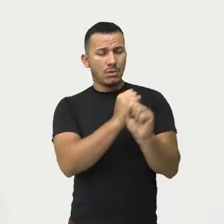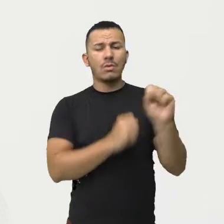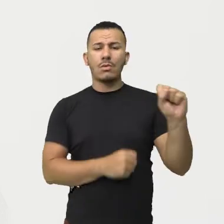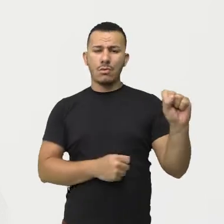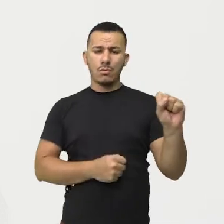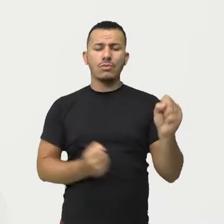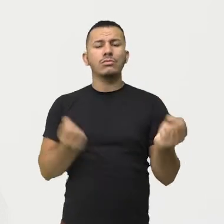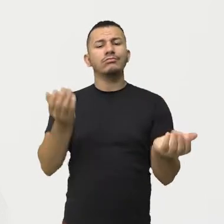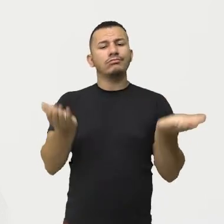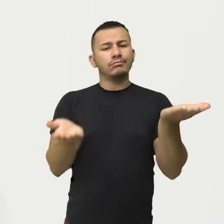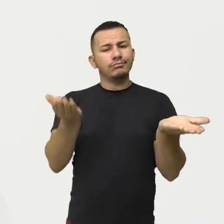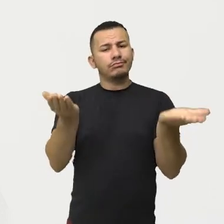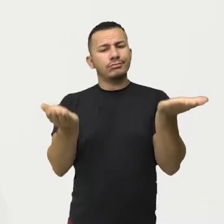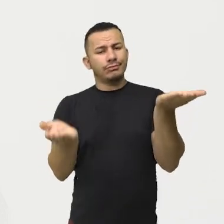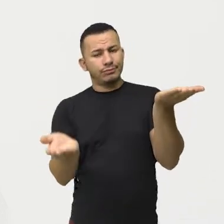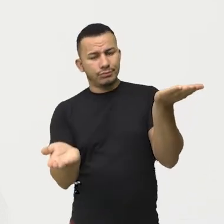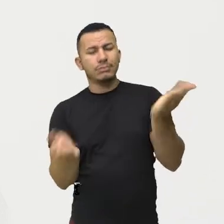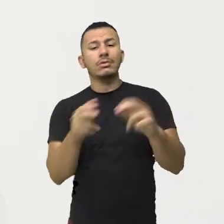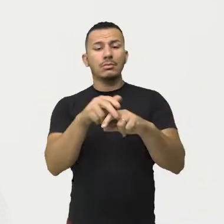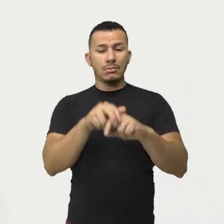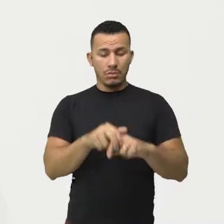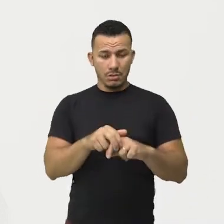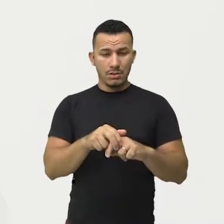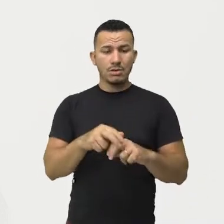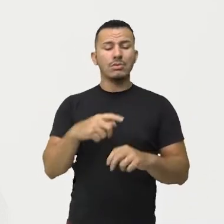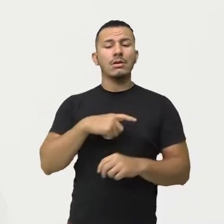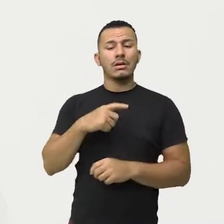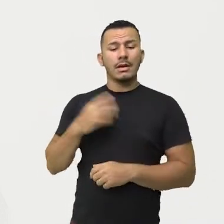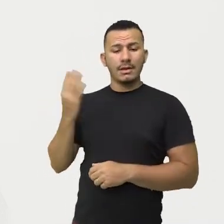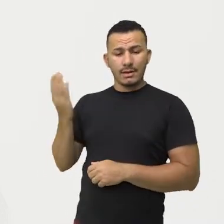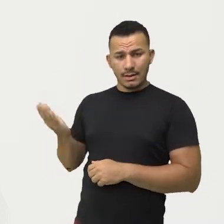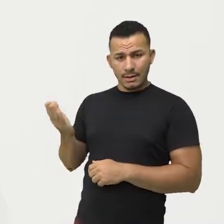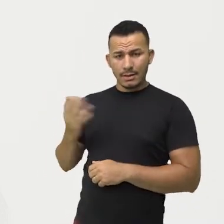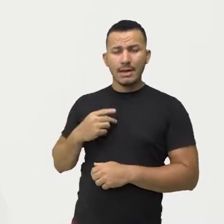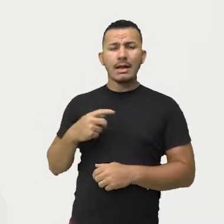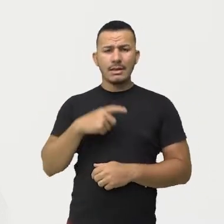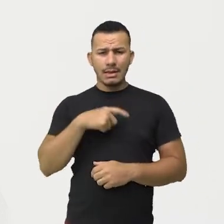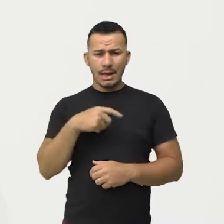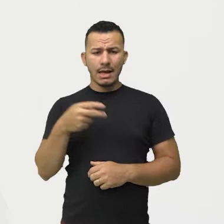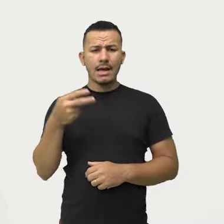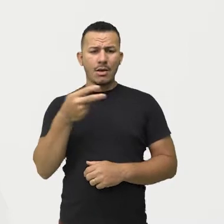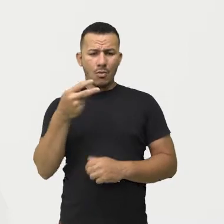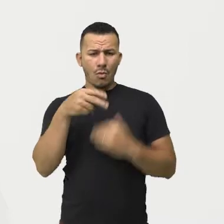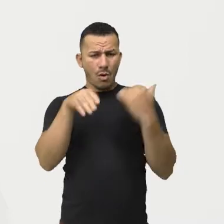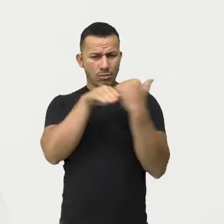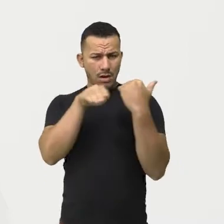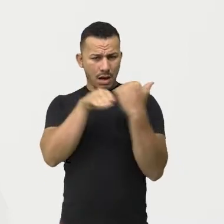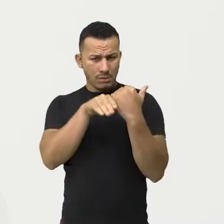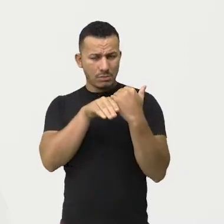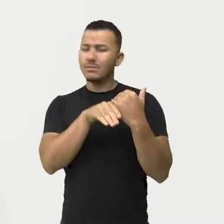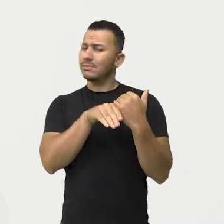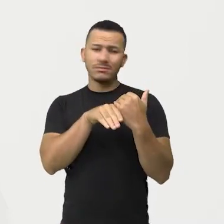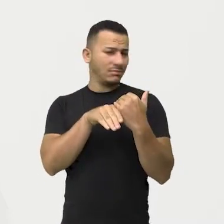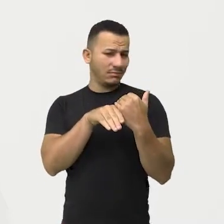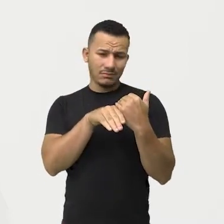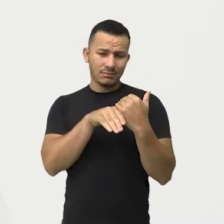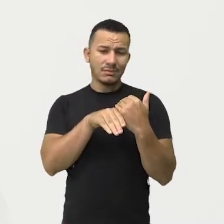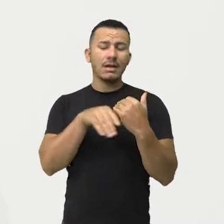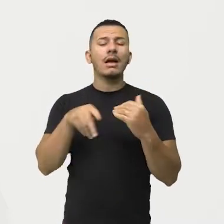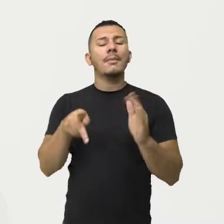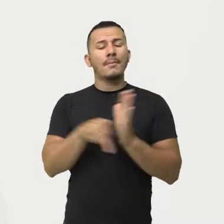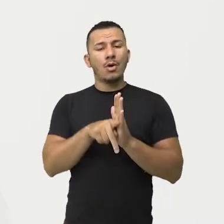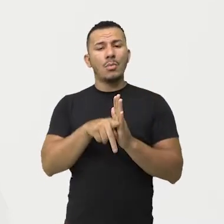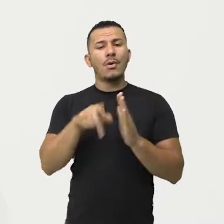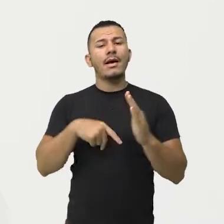8. Olha só, então, olha lá. Estamos diante de uma igualdade? É claro que não, nós estamos diante